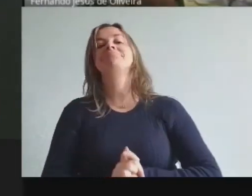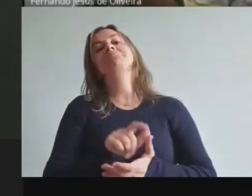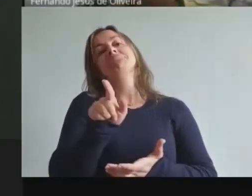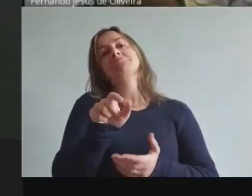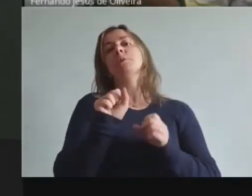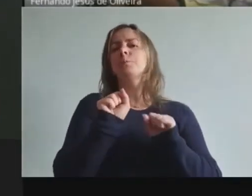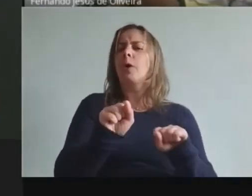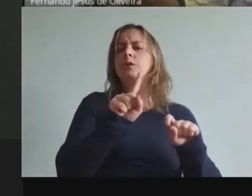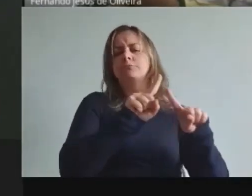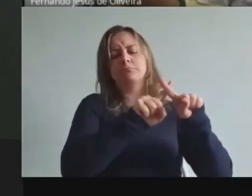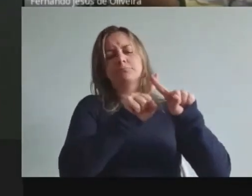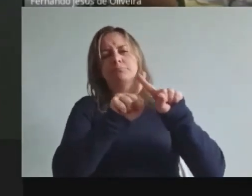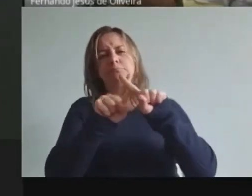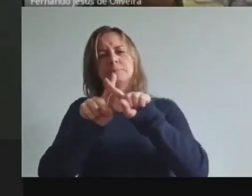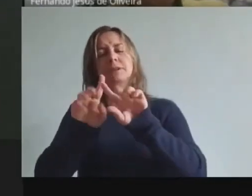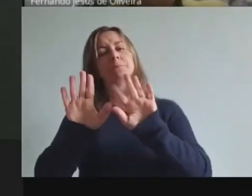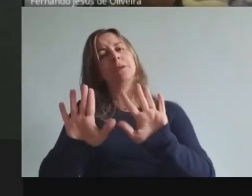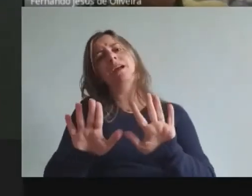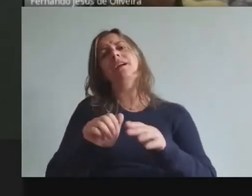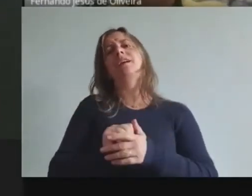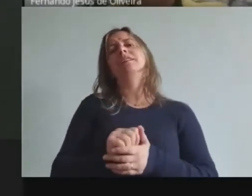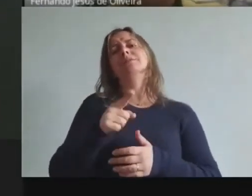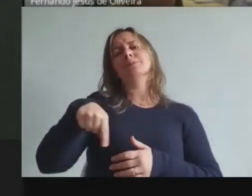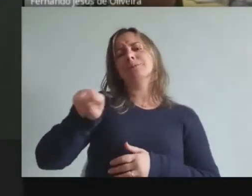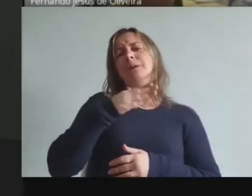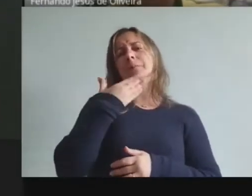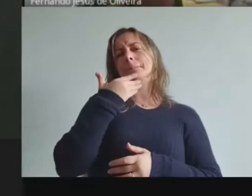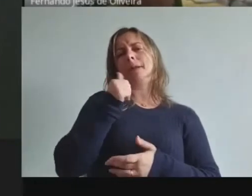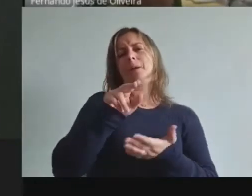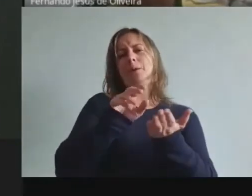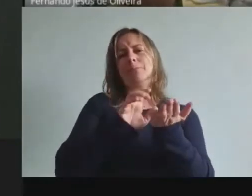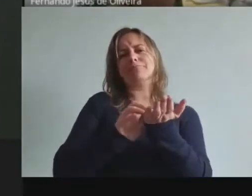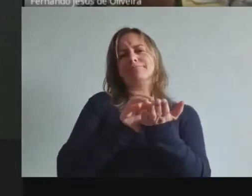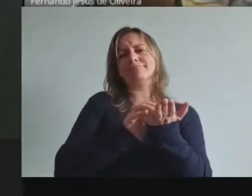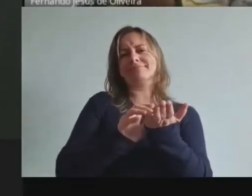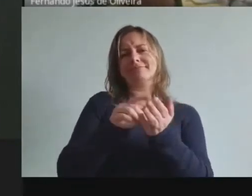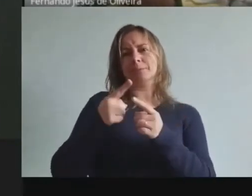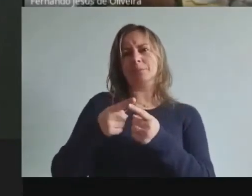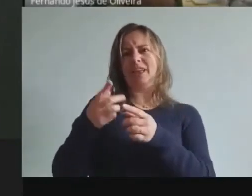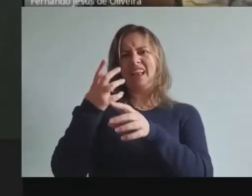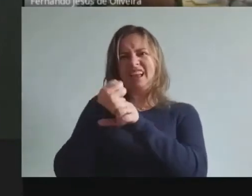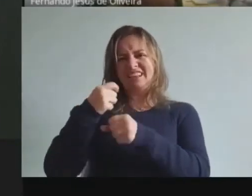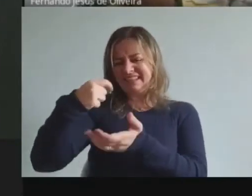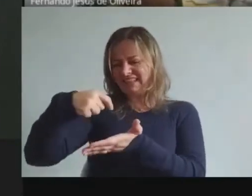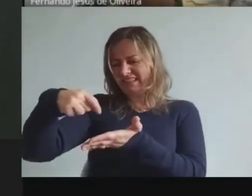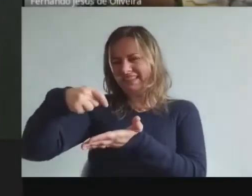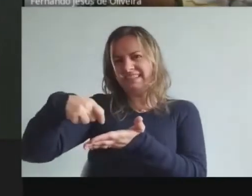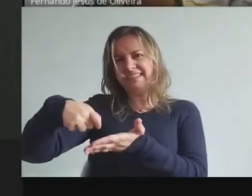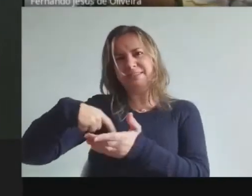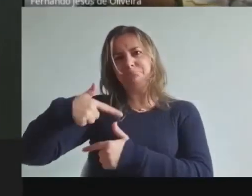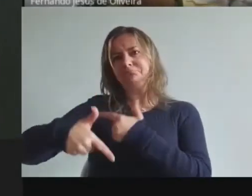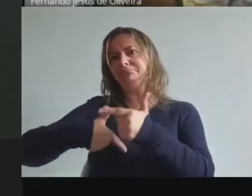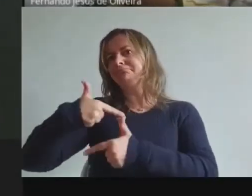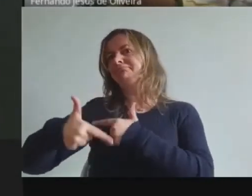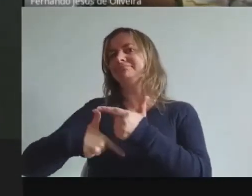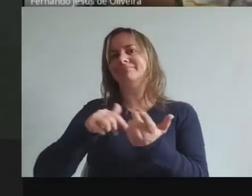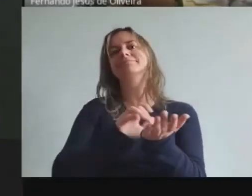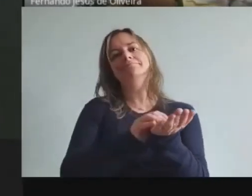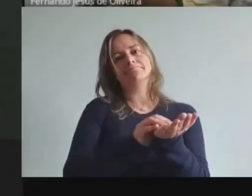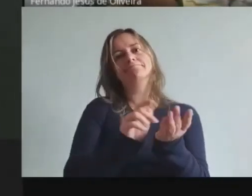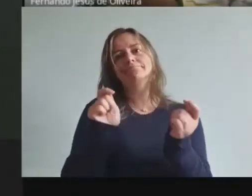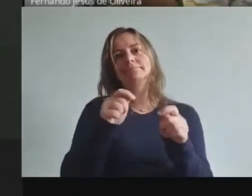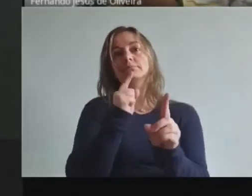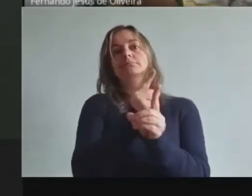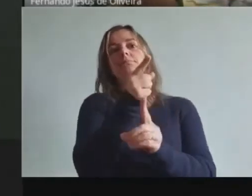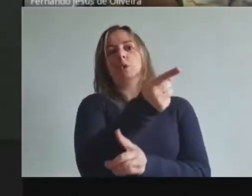se a gente fizer essa conta toda, lógico que a gente tem isso aí na calculadora, né? Porque na mão é complicado. Mas enfim. A gente tem